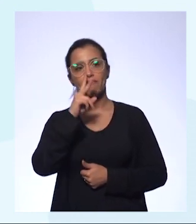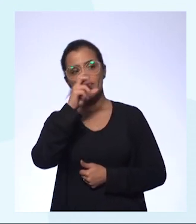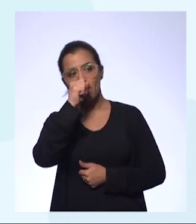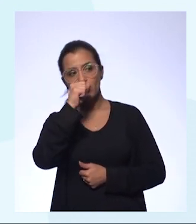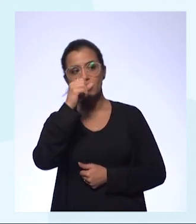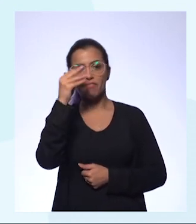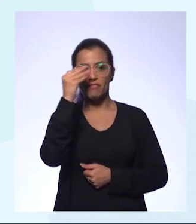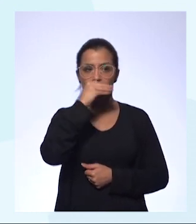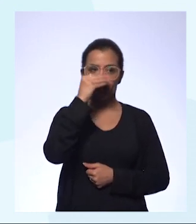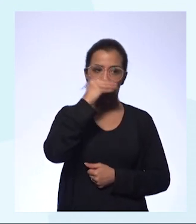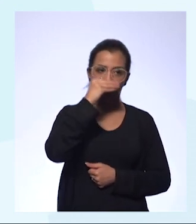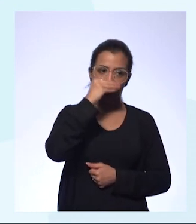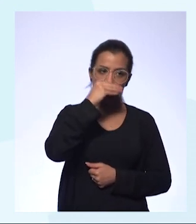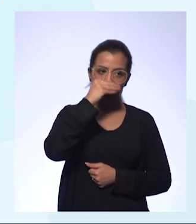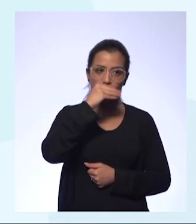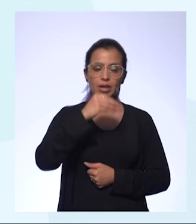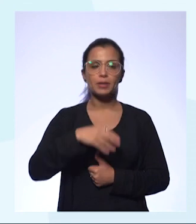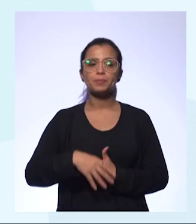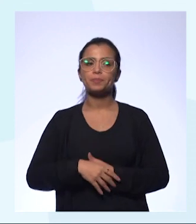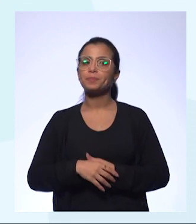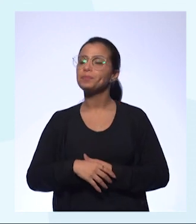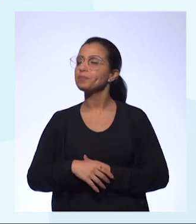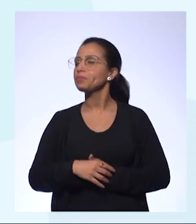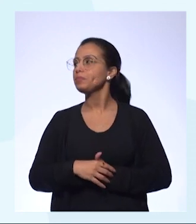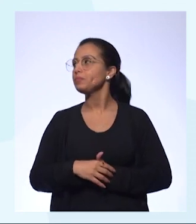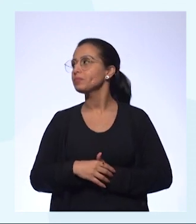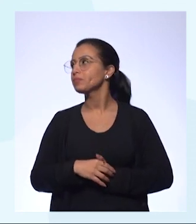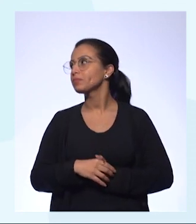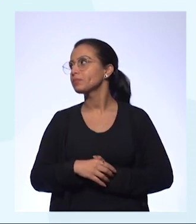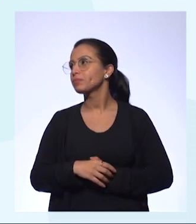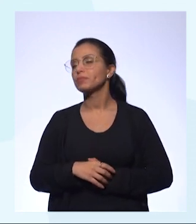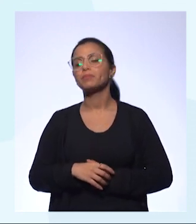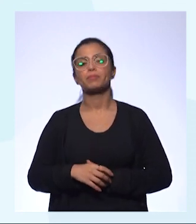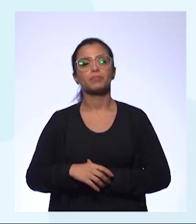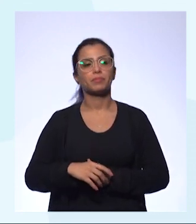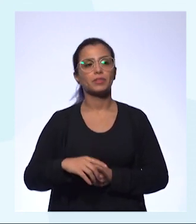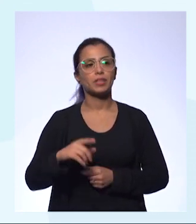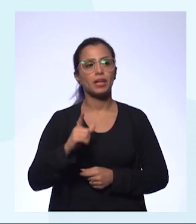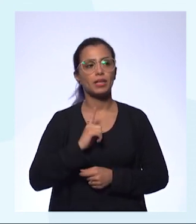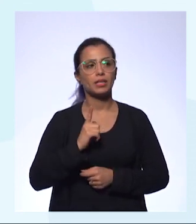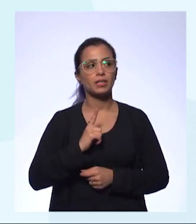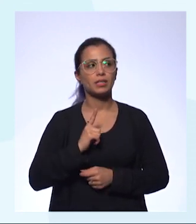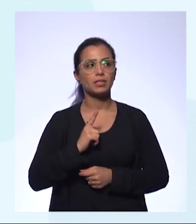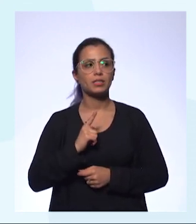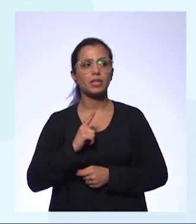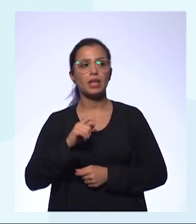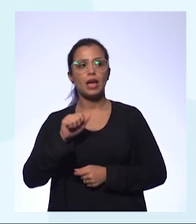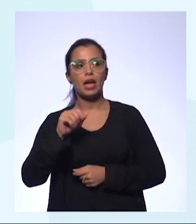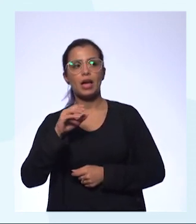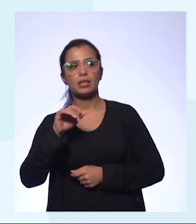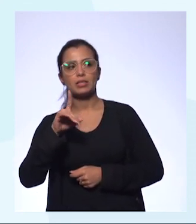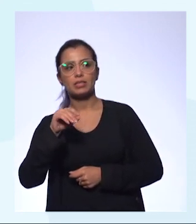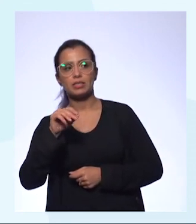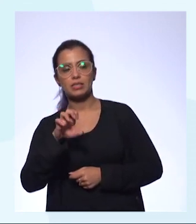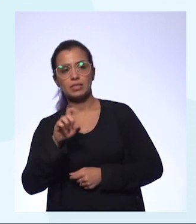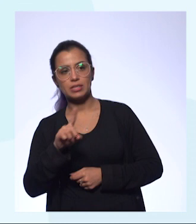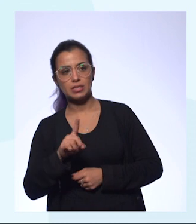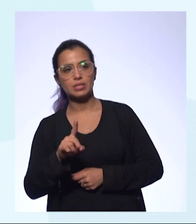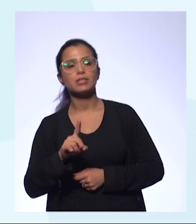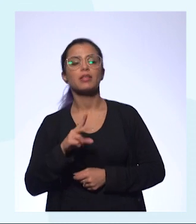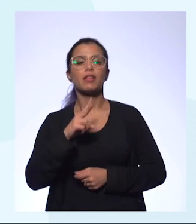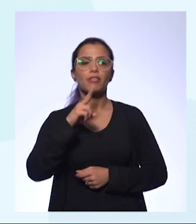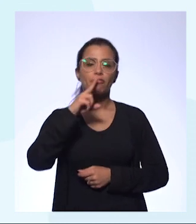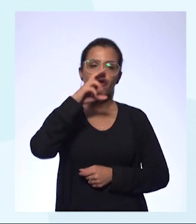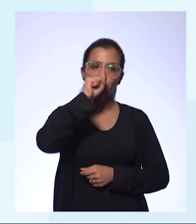e bases fortes. Quando eu reajo esses dois componentes, né, com o seu grau de acidez e basicidade forte, eu tenho